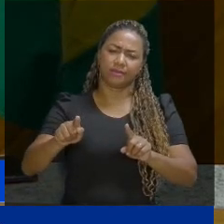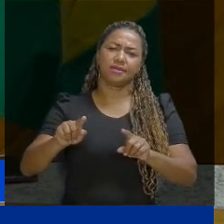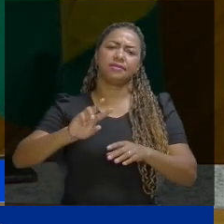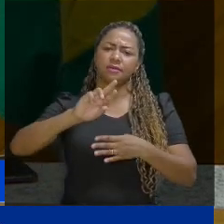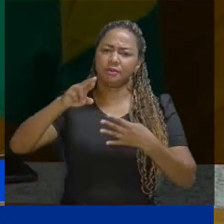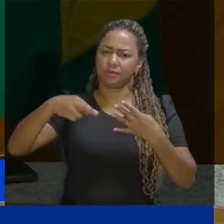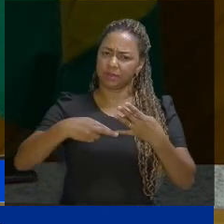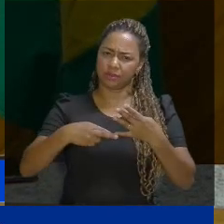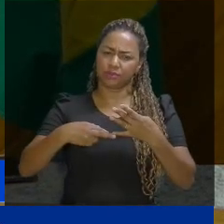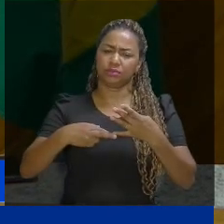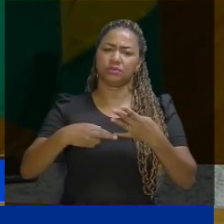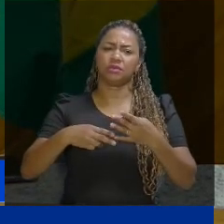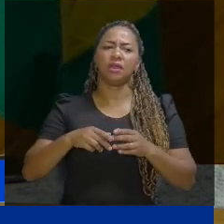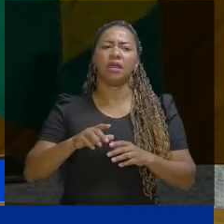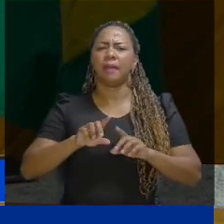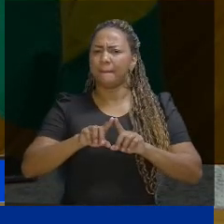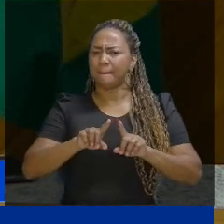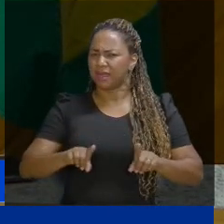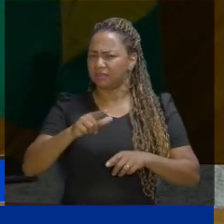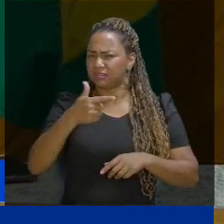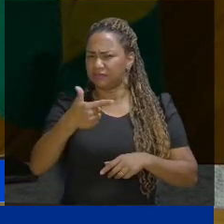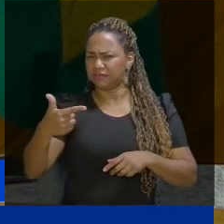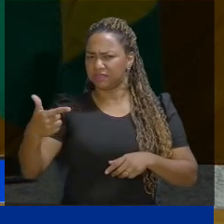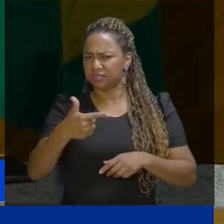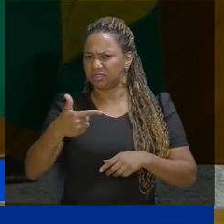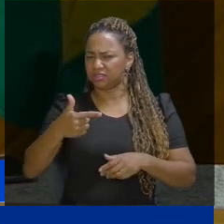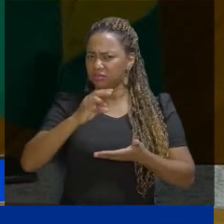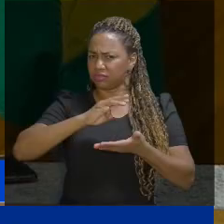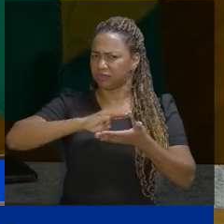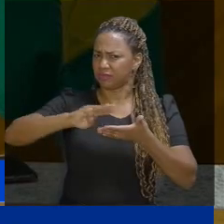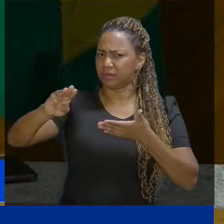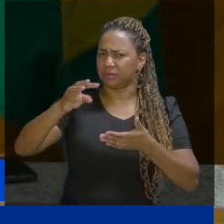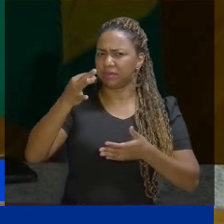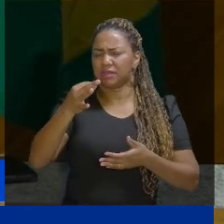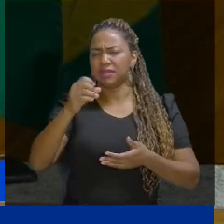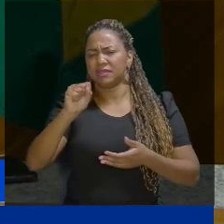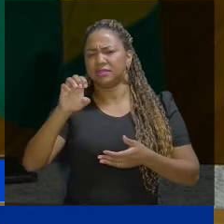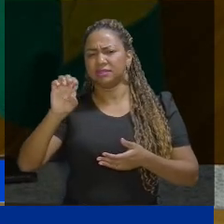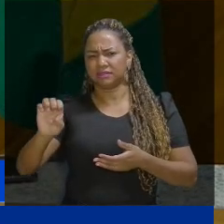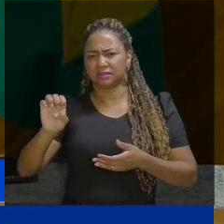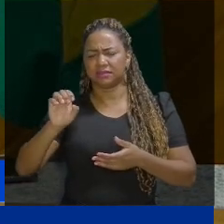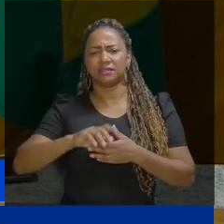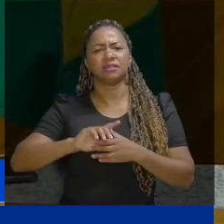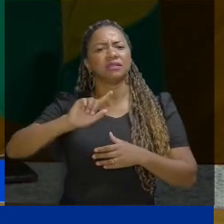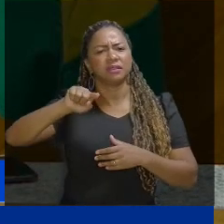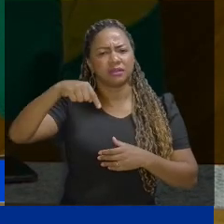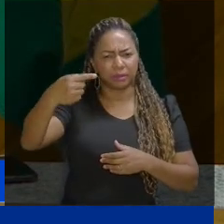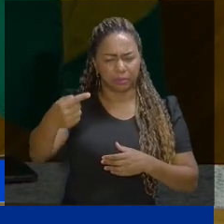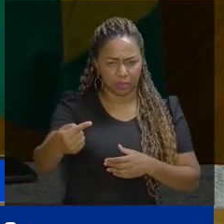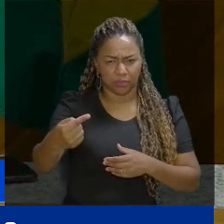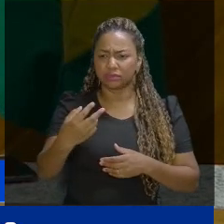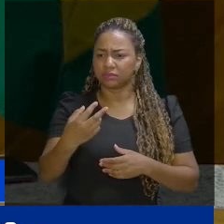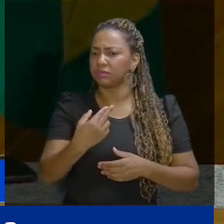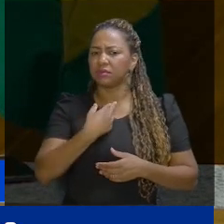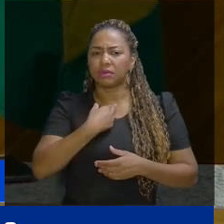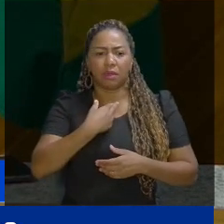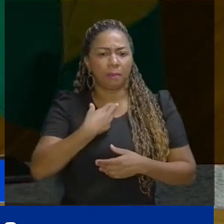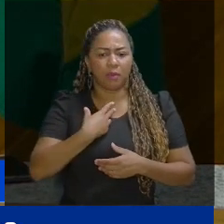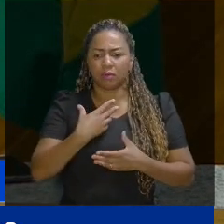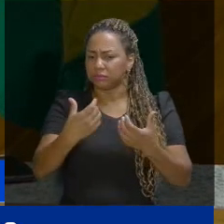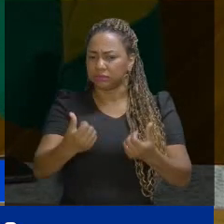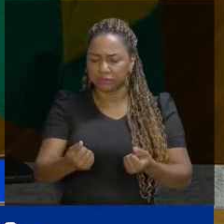no dia 22 foi remetido para o TSE. E a própria certidão faz constar, após remetido, não tem como